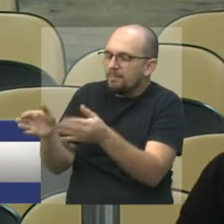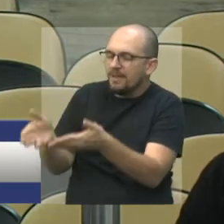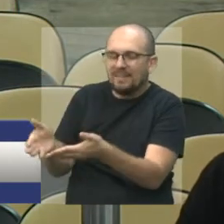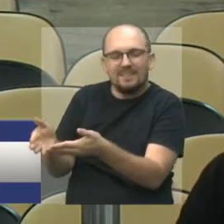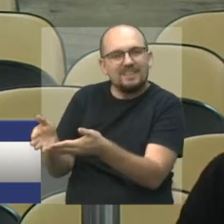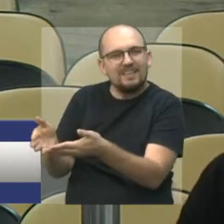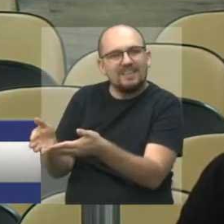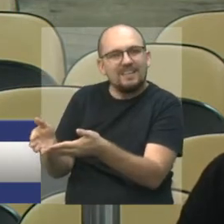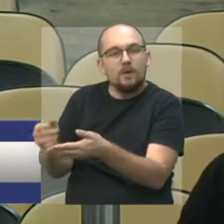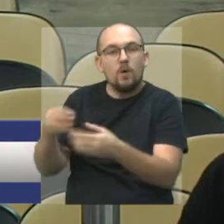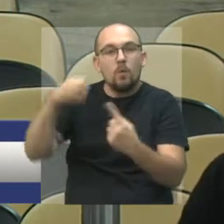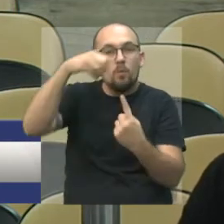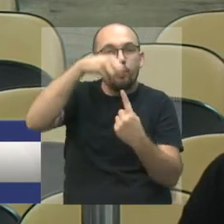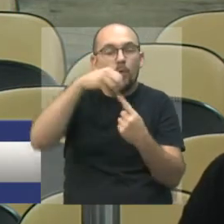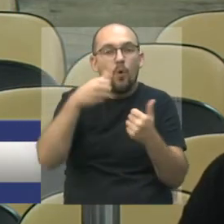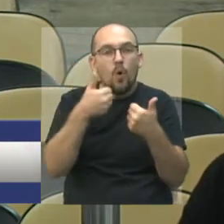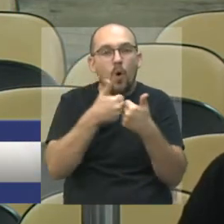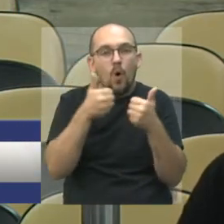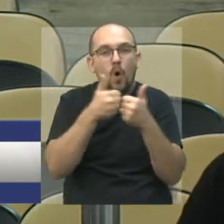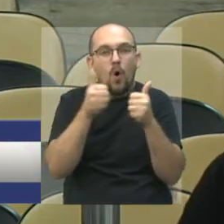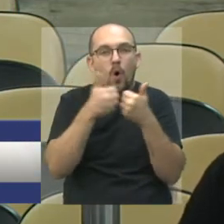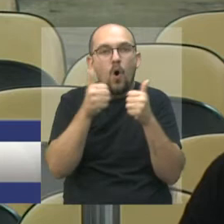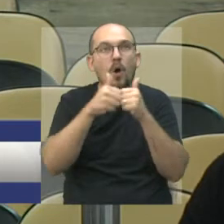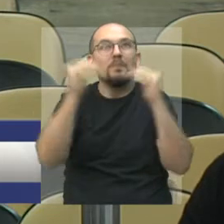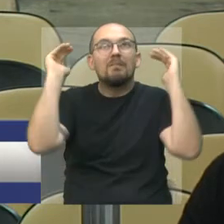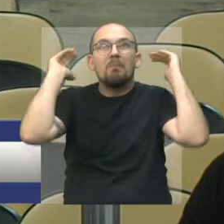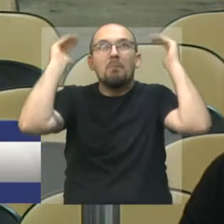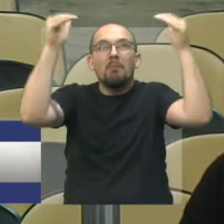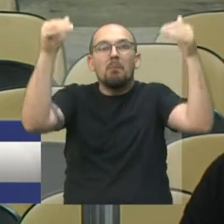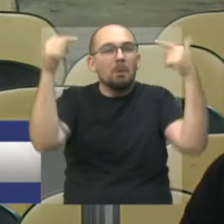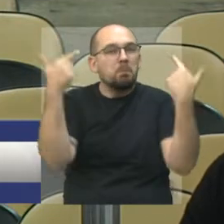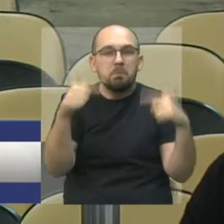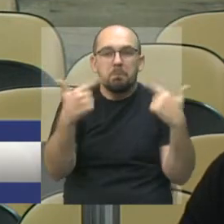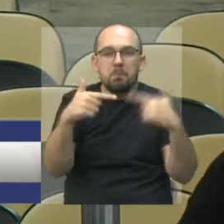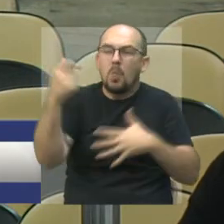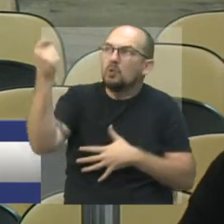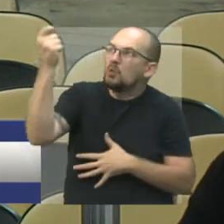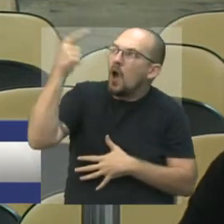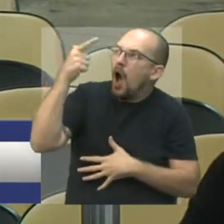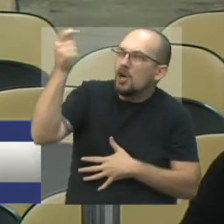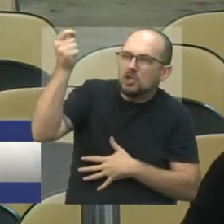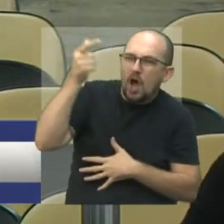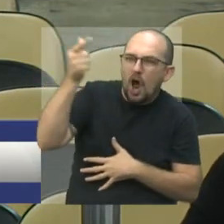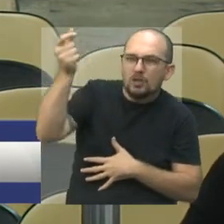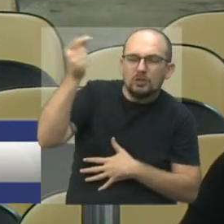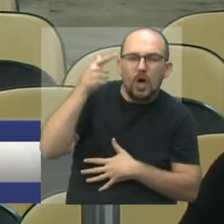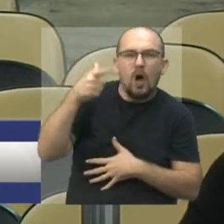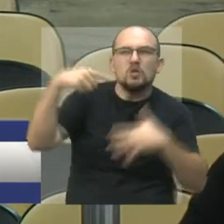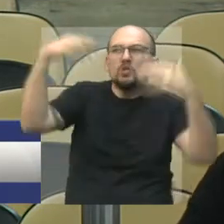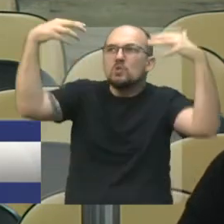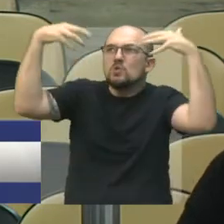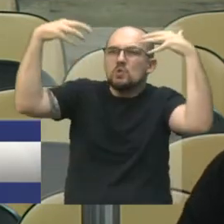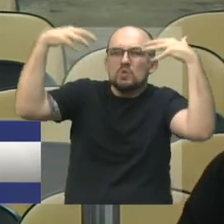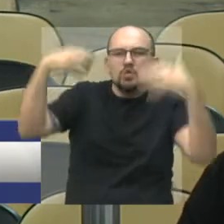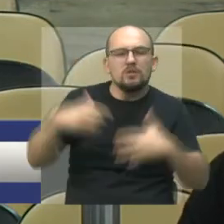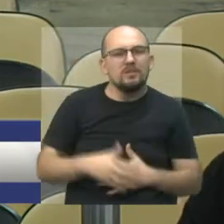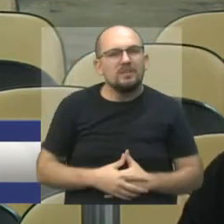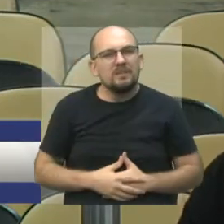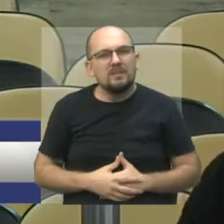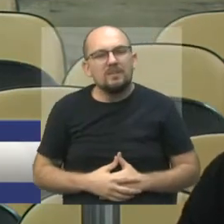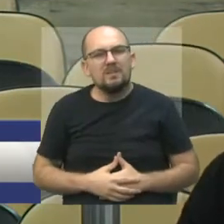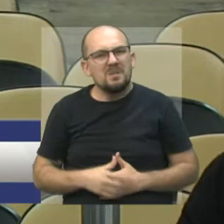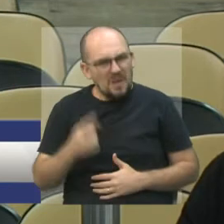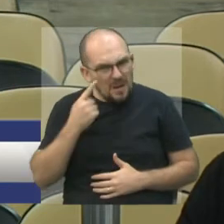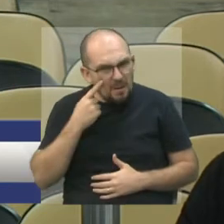Um ponto de ônibus que o povo fica pegando sol, o ponto de ônibus que o povo fica pegando sol e chuva, né? São